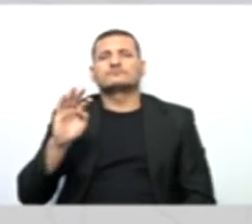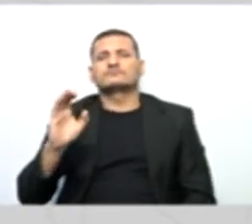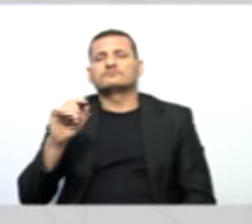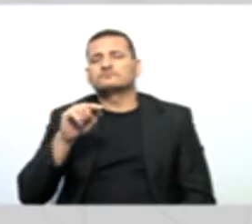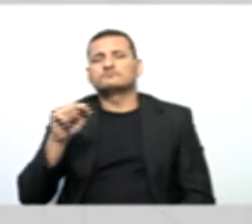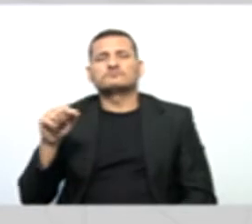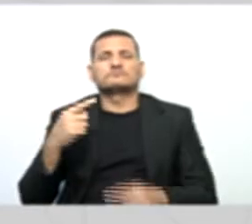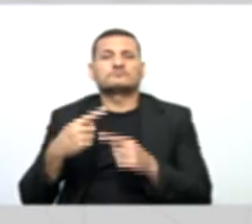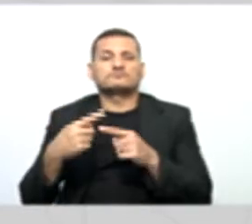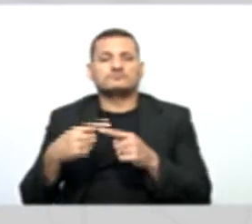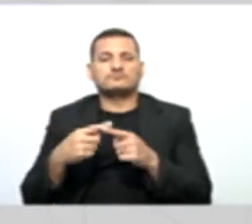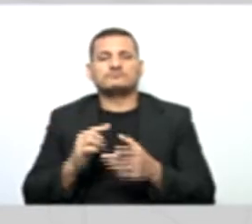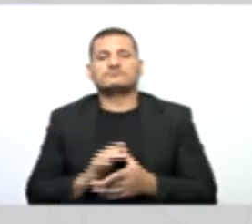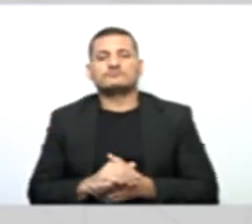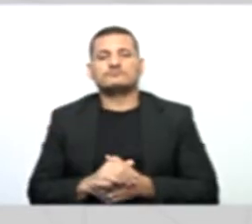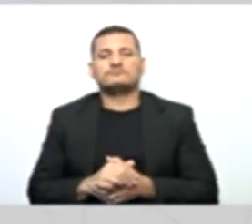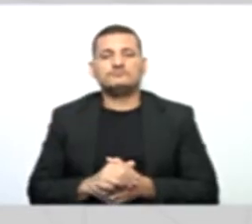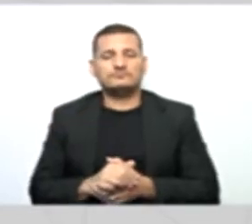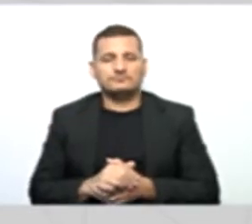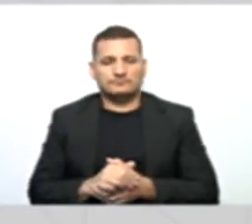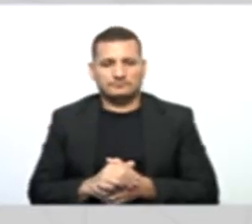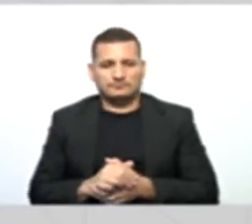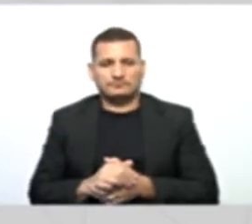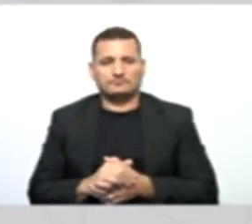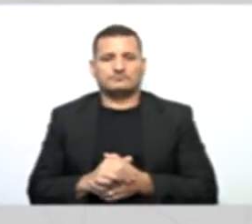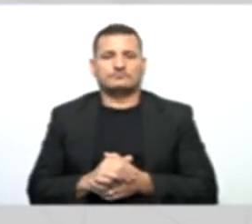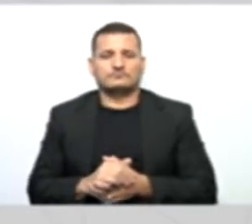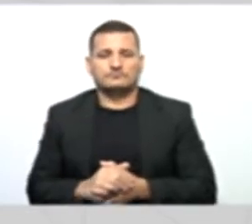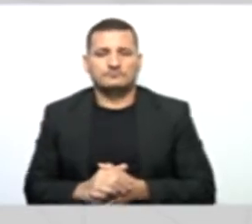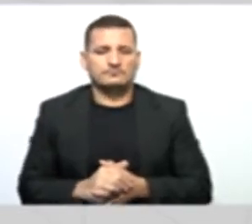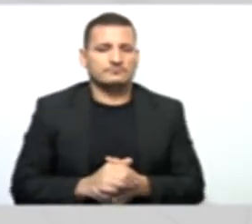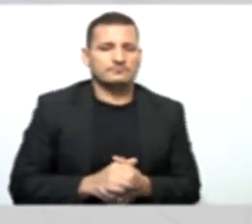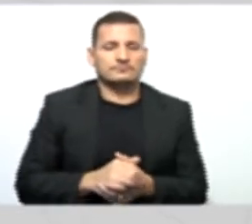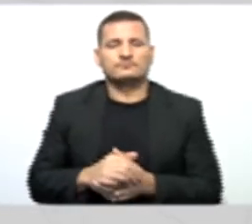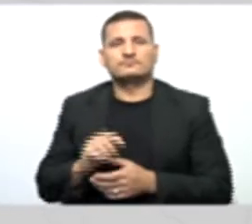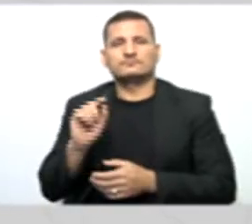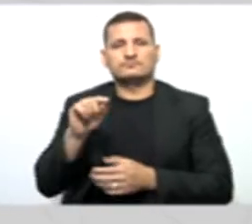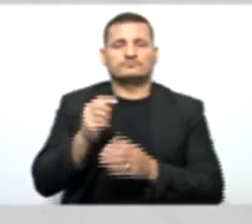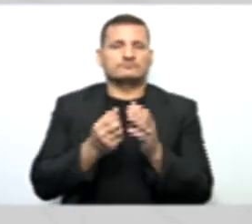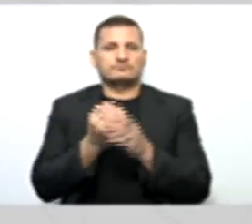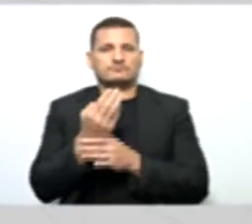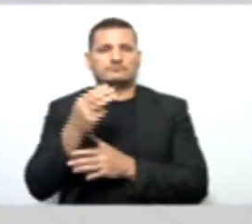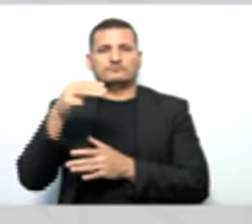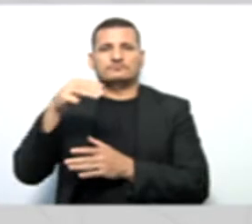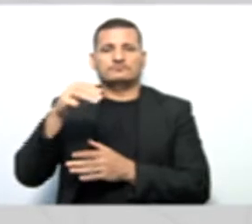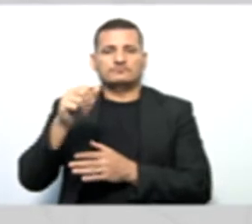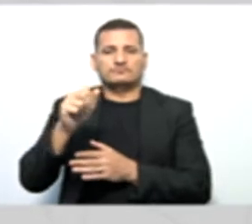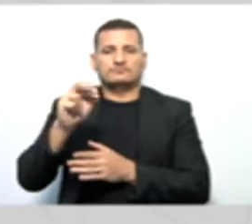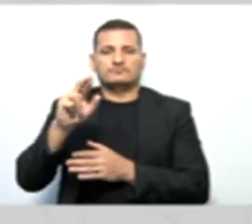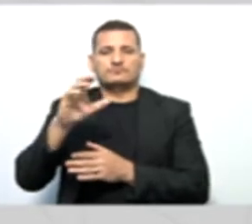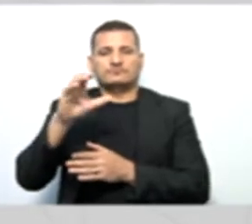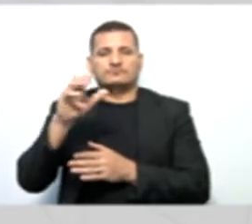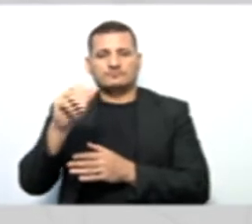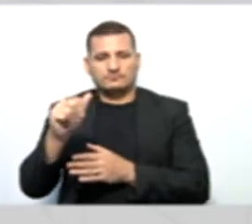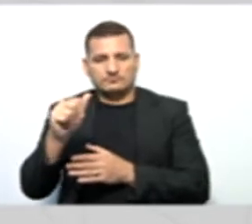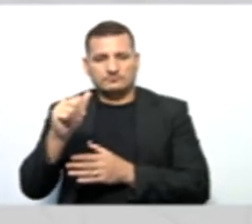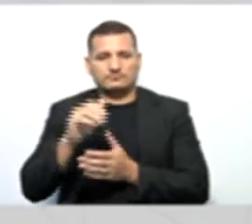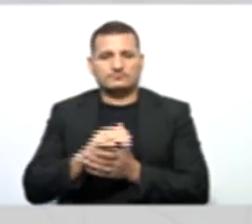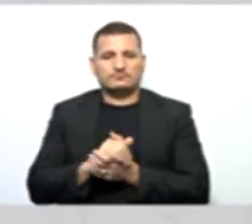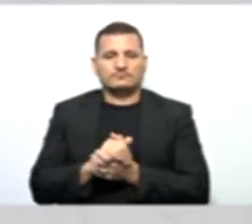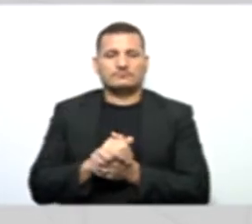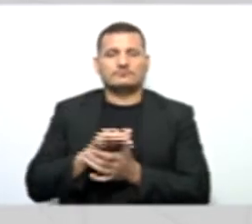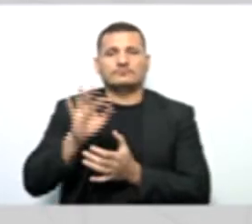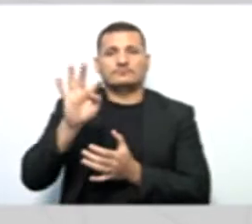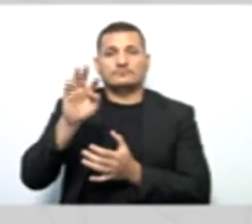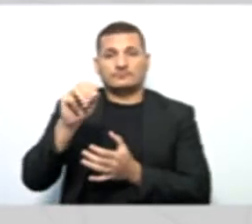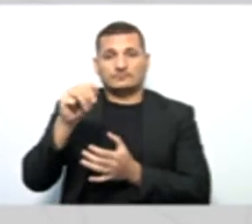parâmetros? Vamos ver aqui embaixo. Nós criamos o atributo marca. Criamos o atributo tamanho e